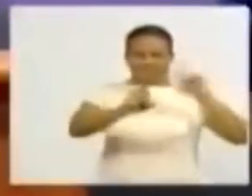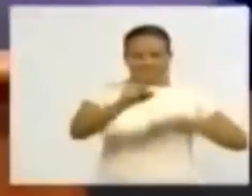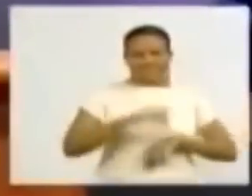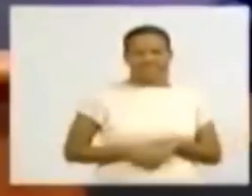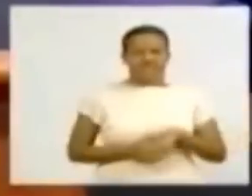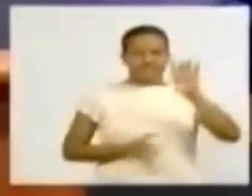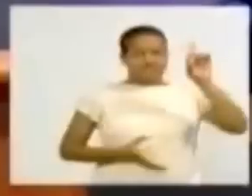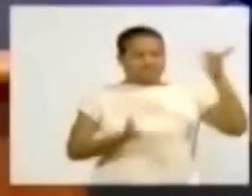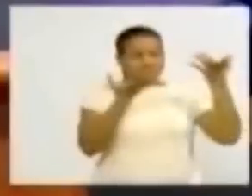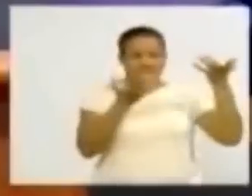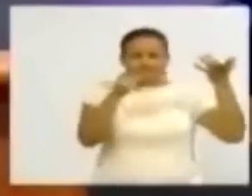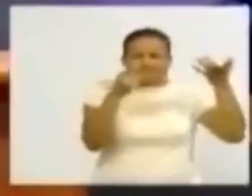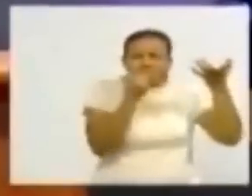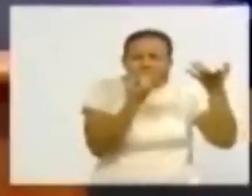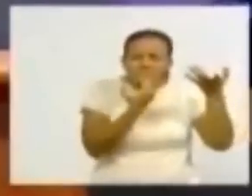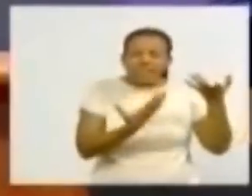que Deus nos quer bem,